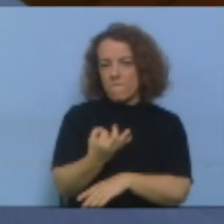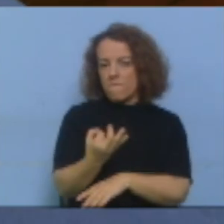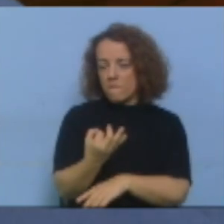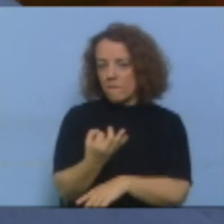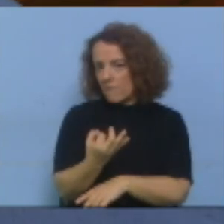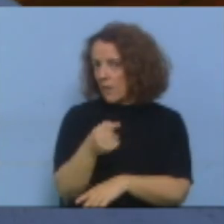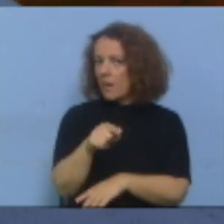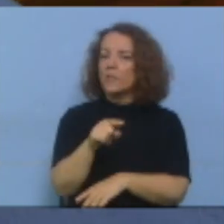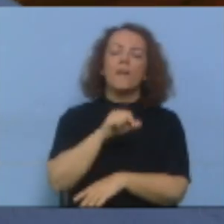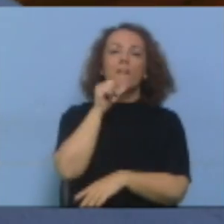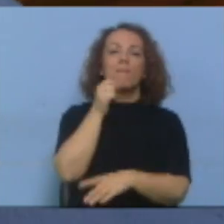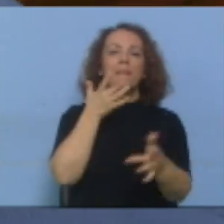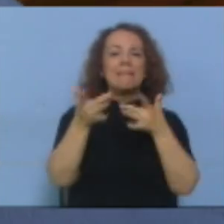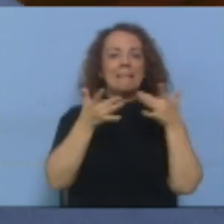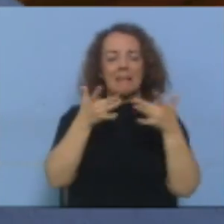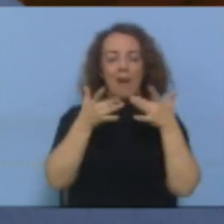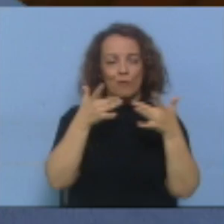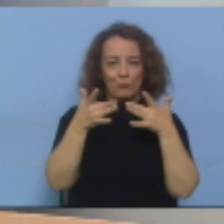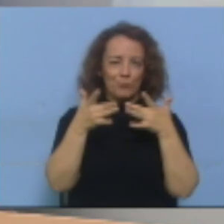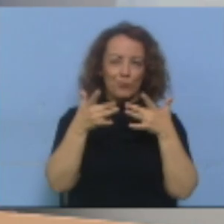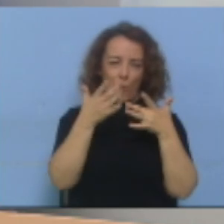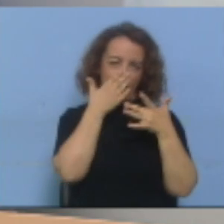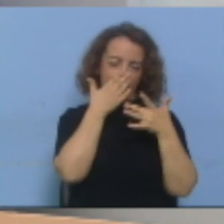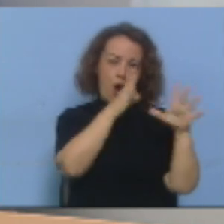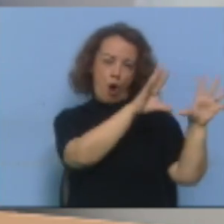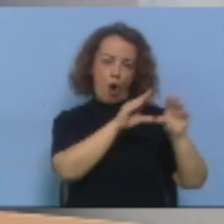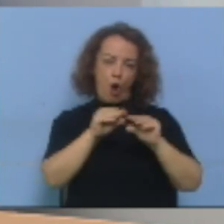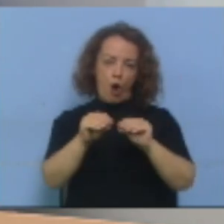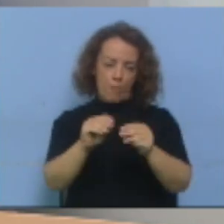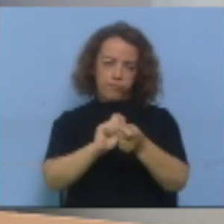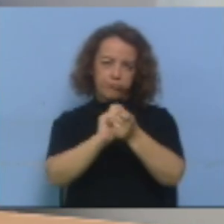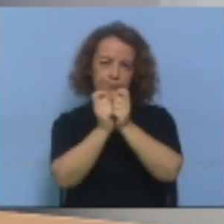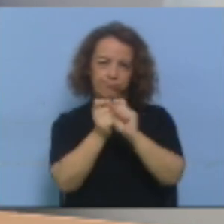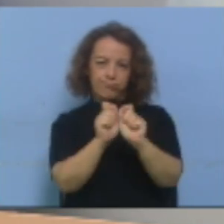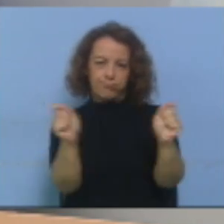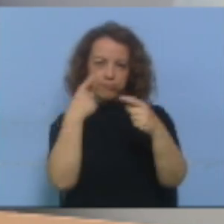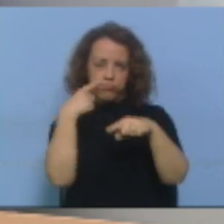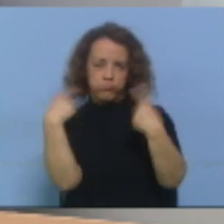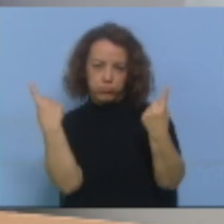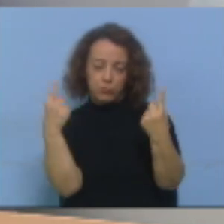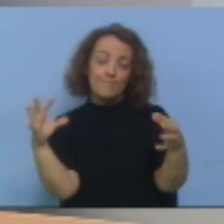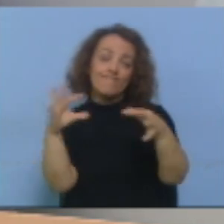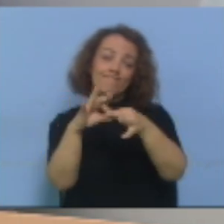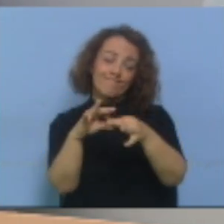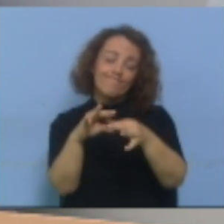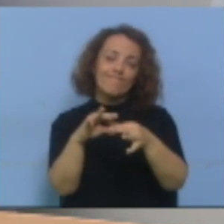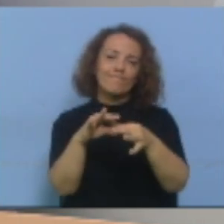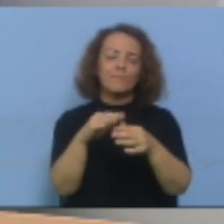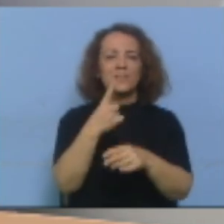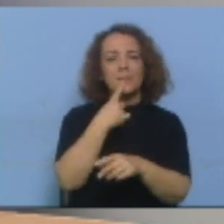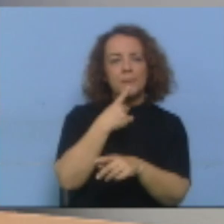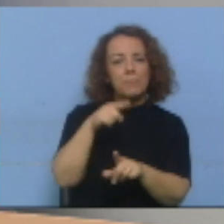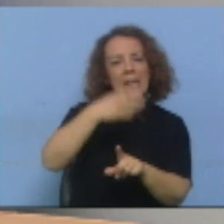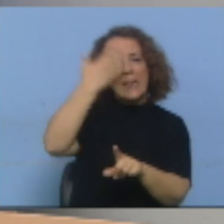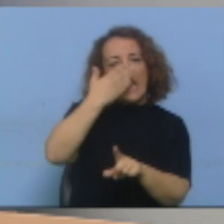enfim, representações que ajudam também a celebrar aquilo que estes dias propõem. E